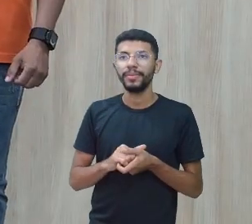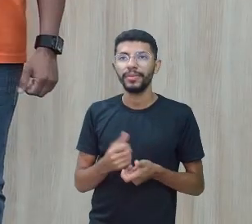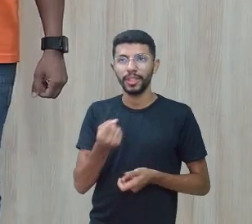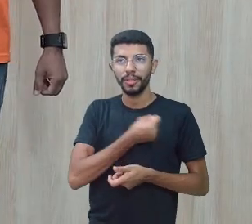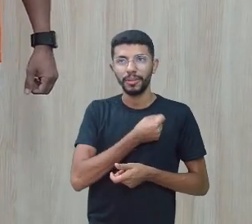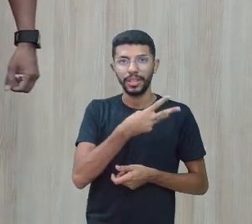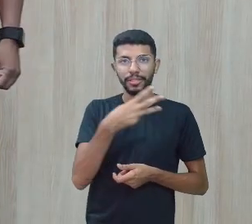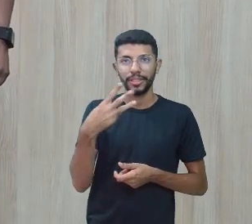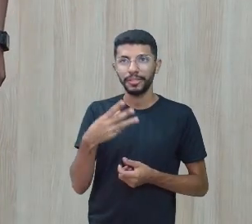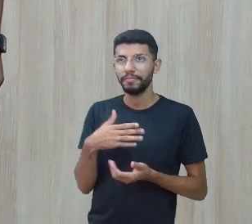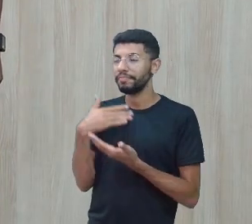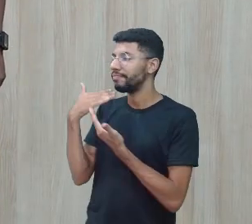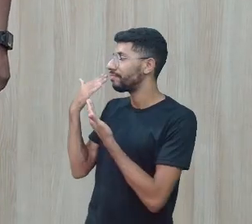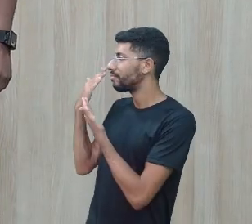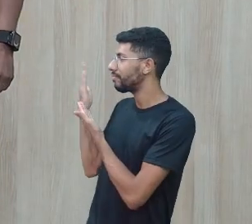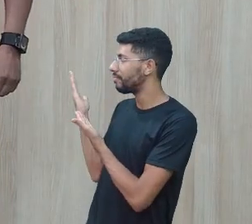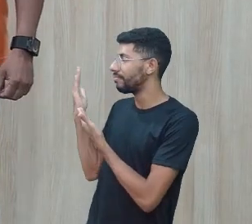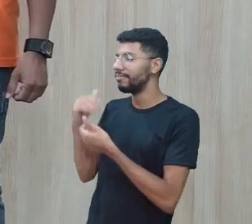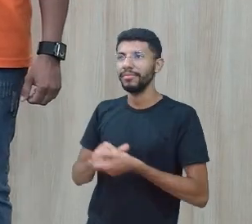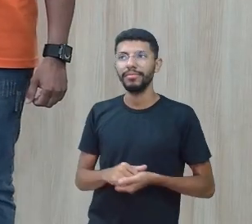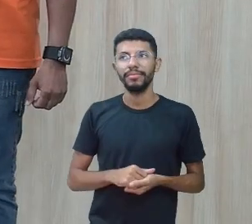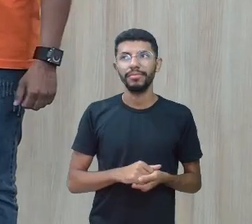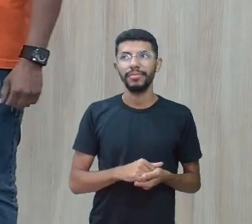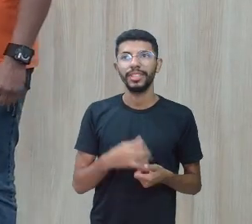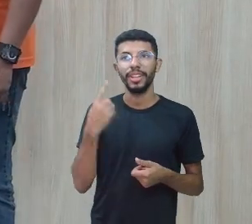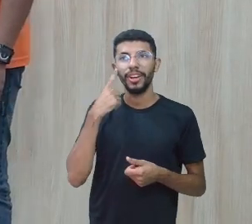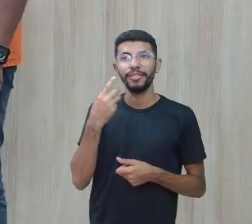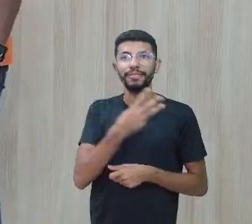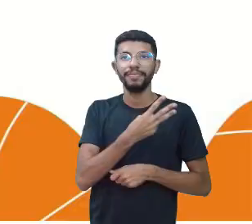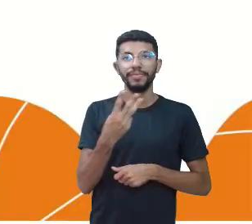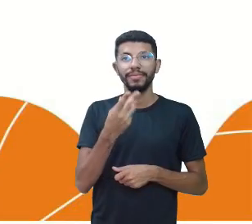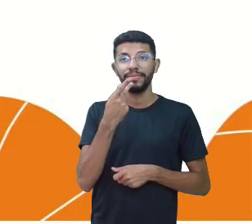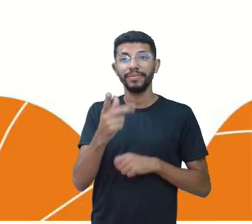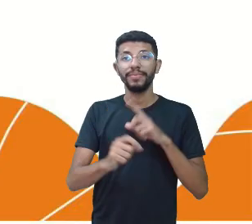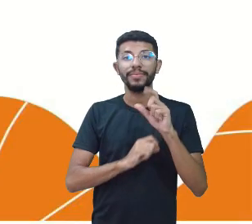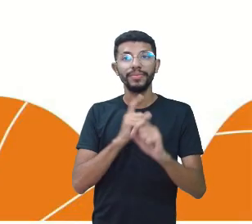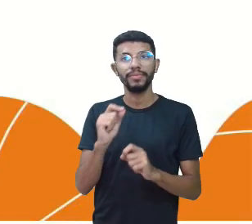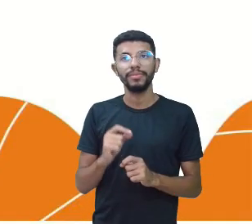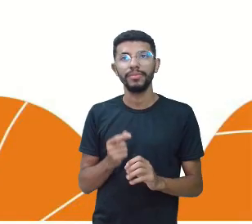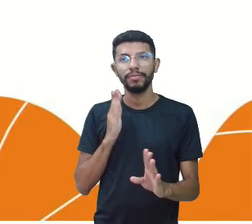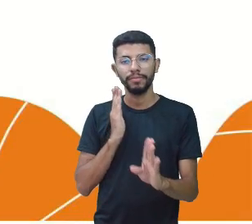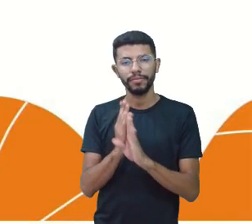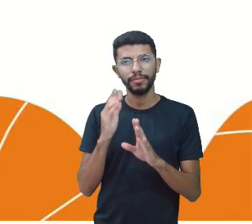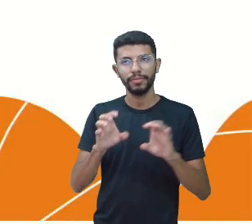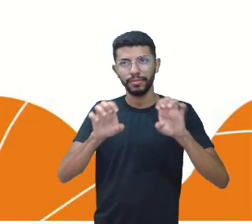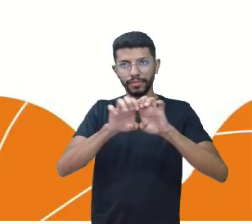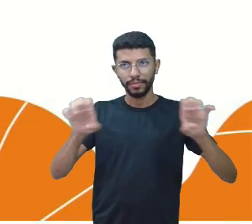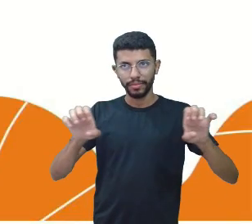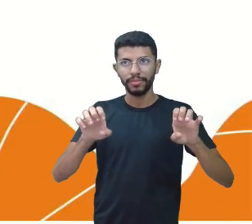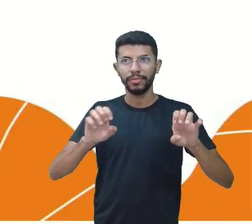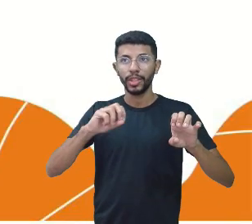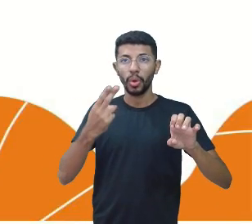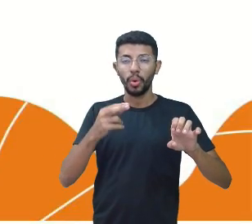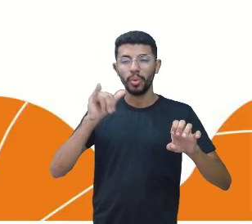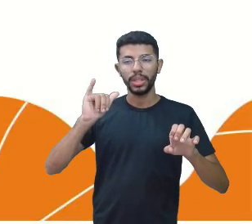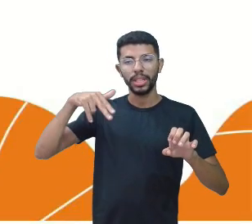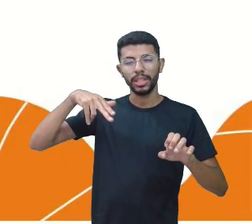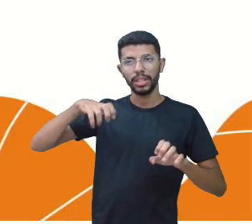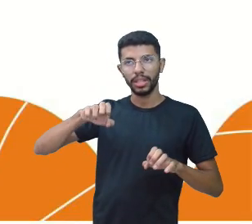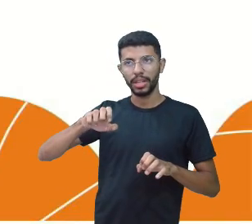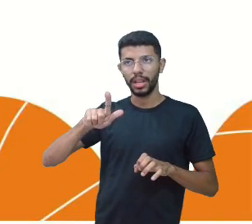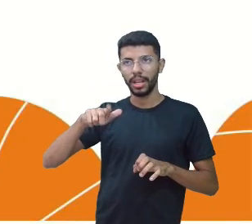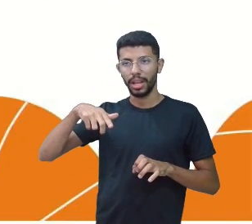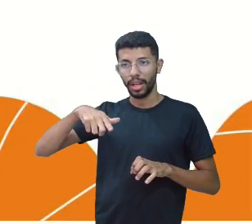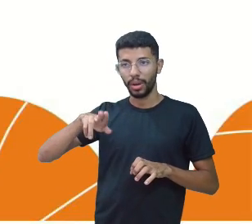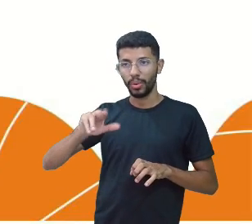Descritor 33. O descritor 33 fala o seguinte: identificar uma equação ou uma